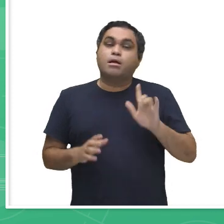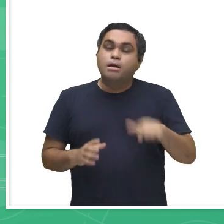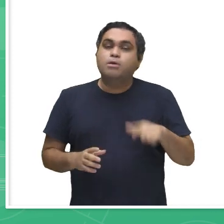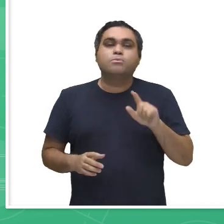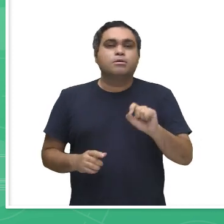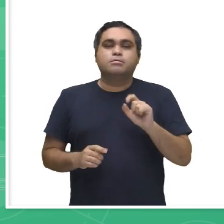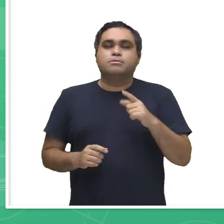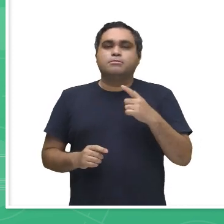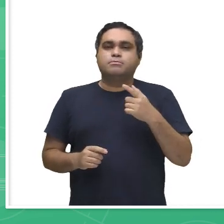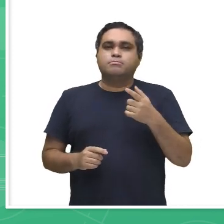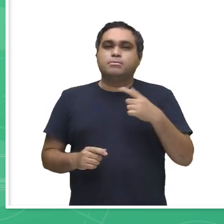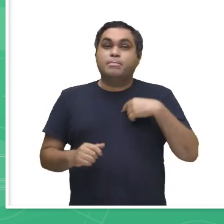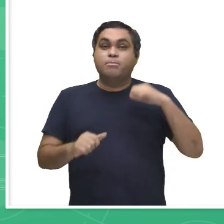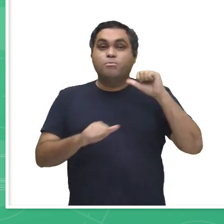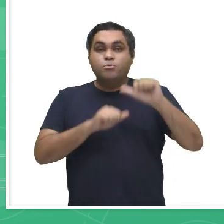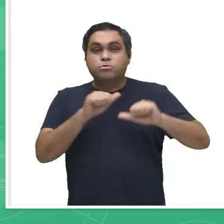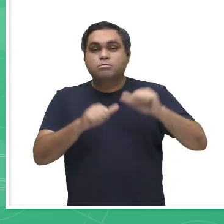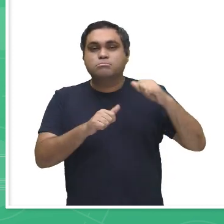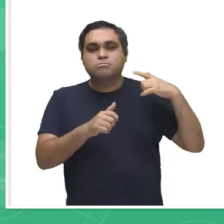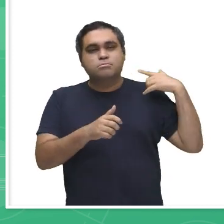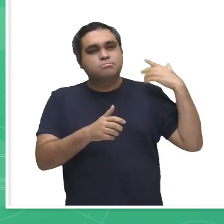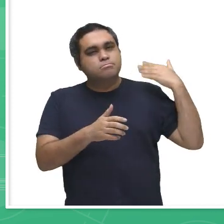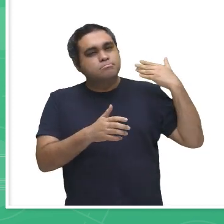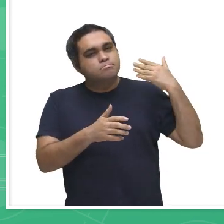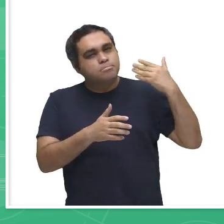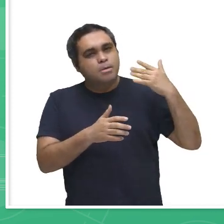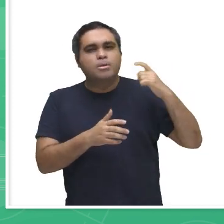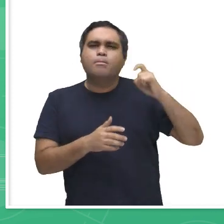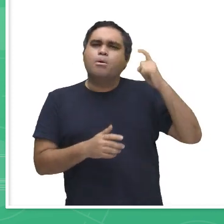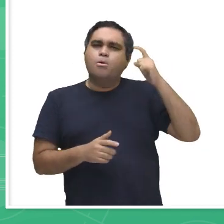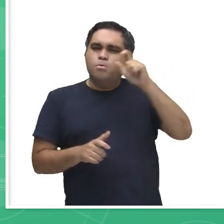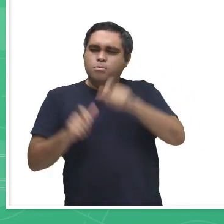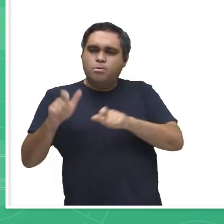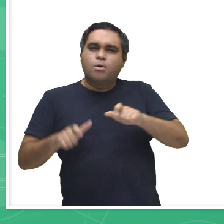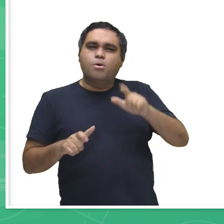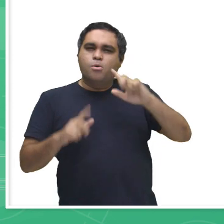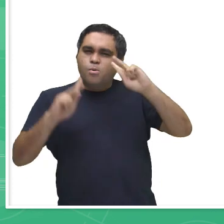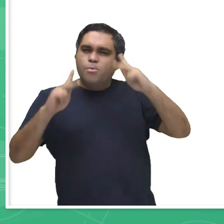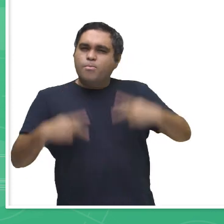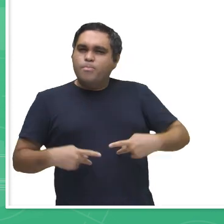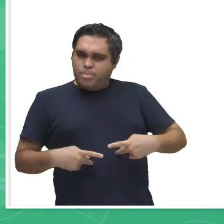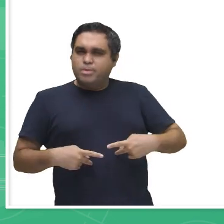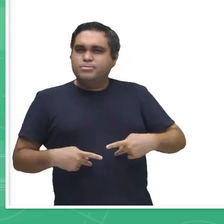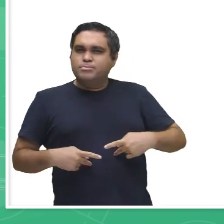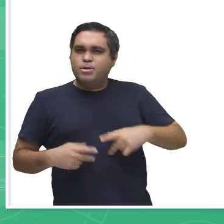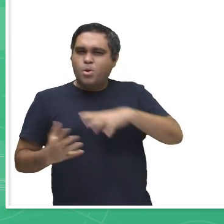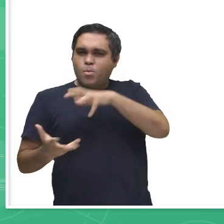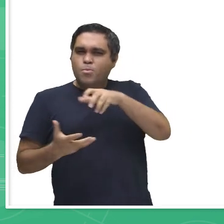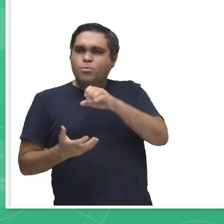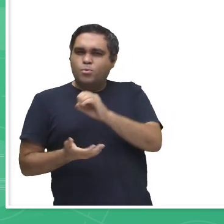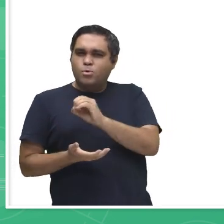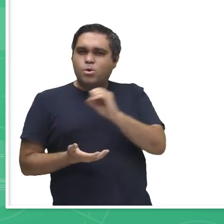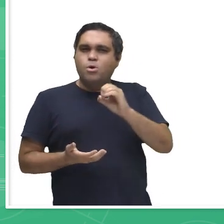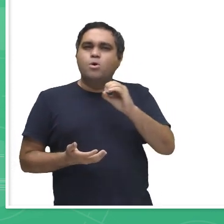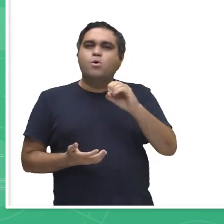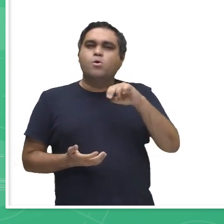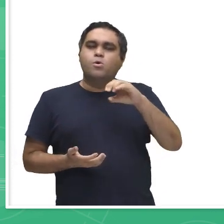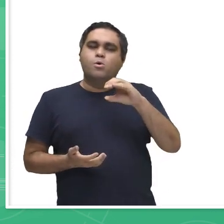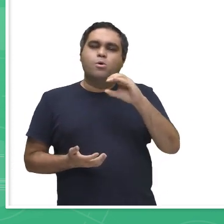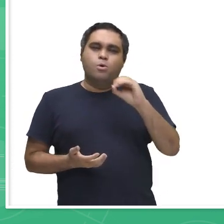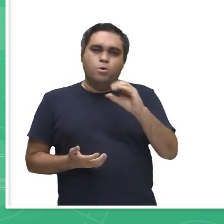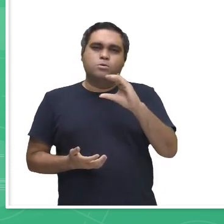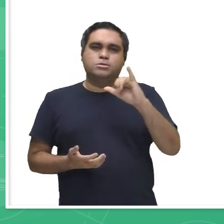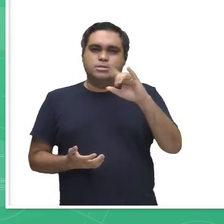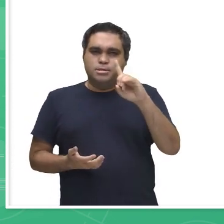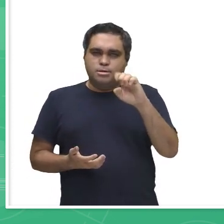também de transformações do pensamento humano ocidental. É muito importante, olha só que legal, é muito importante isso daí. Não